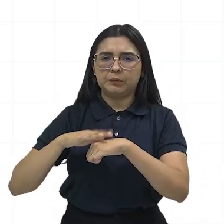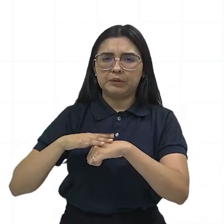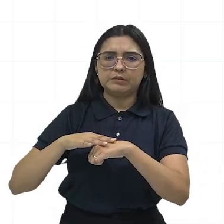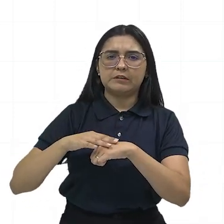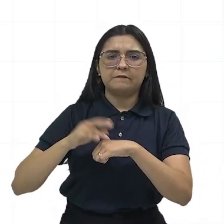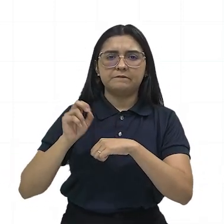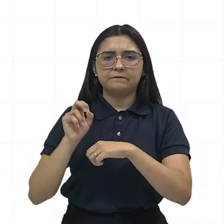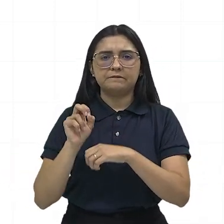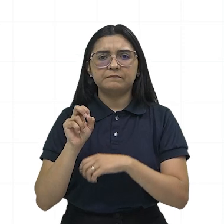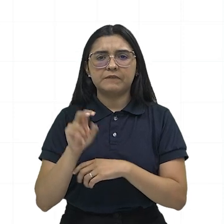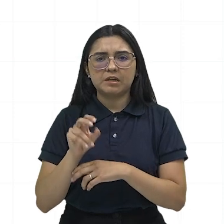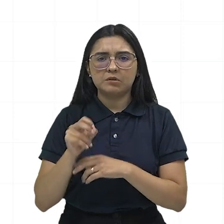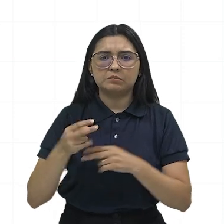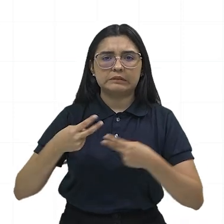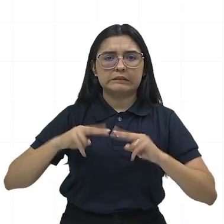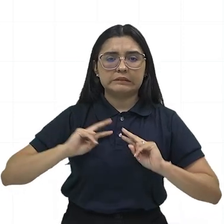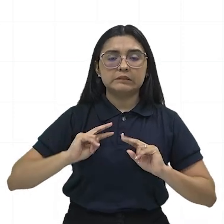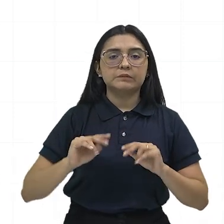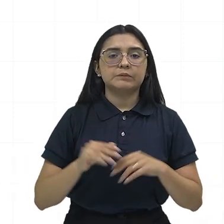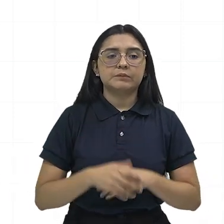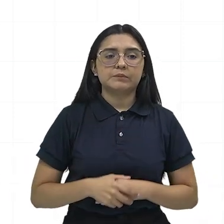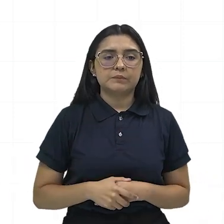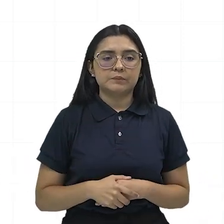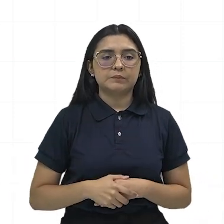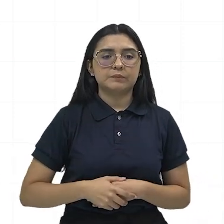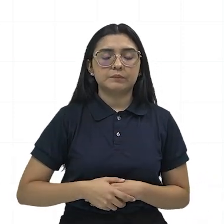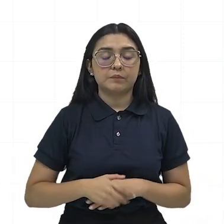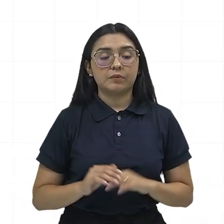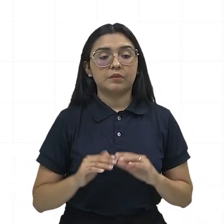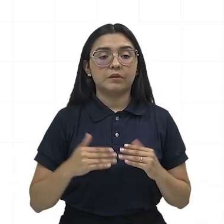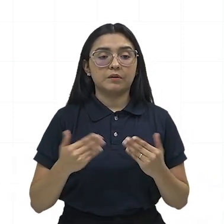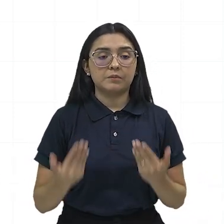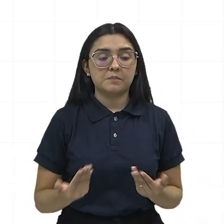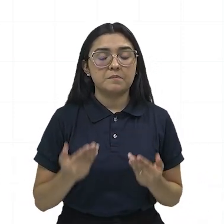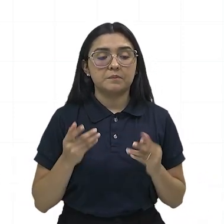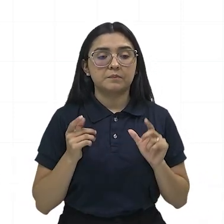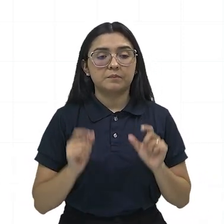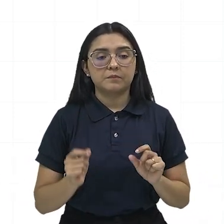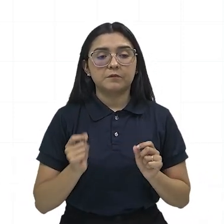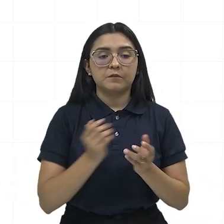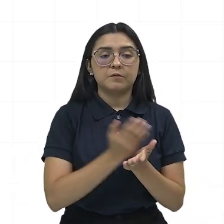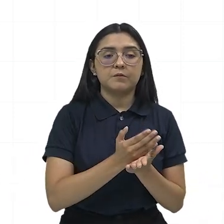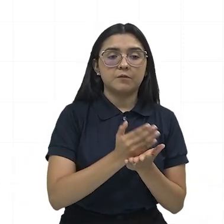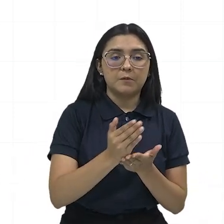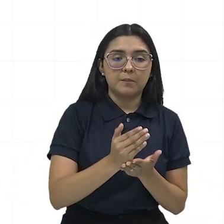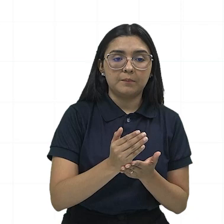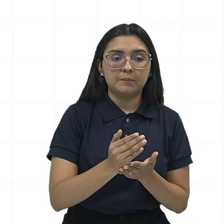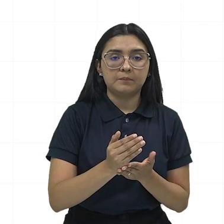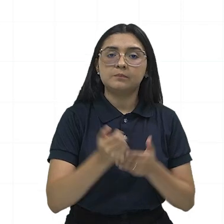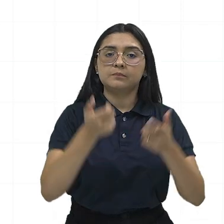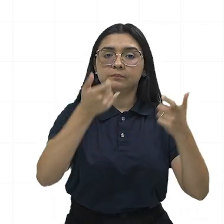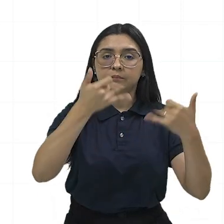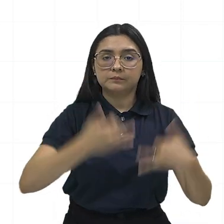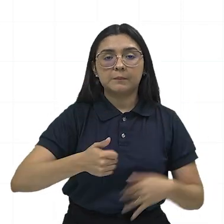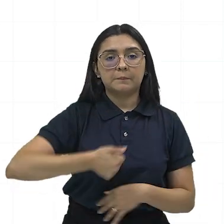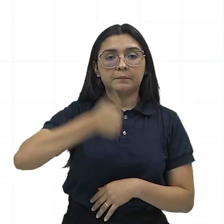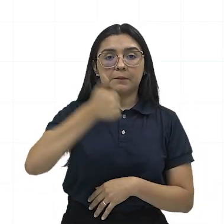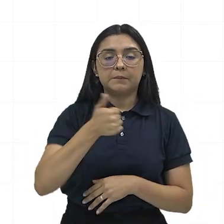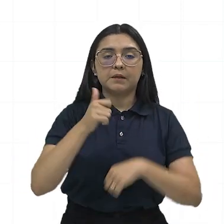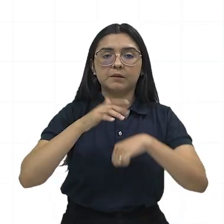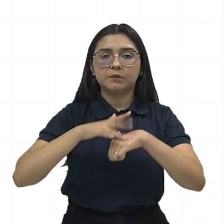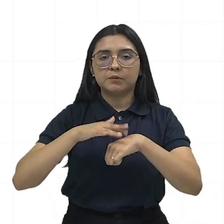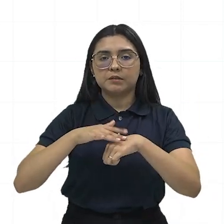e causar todas essas doenças, tá? Como a gente vai começar aí pela primeira doença, que é a dengue,